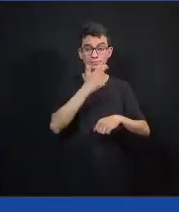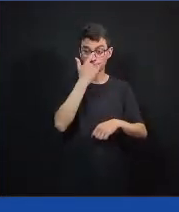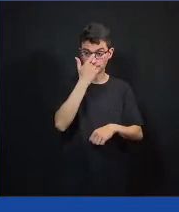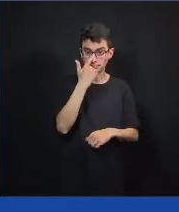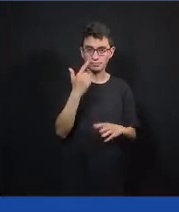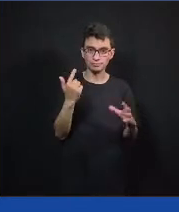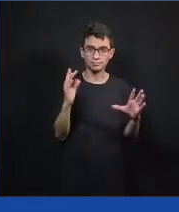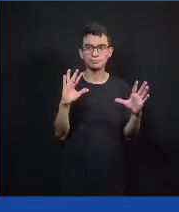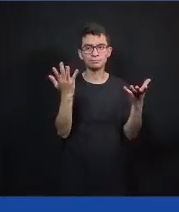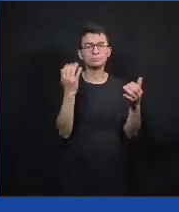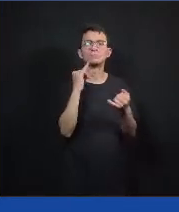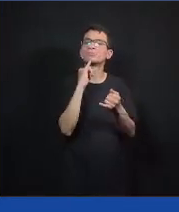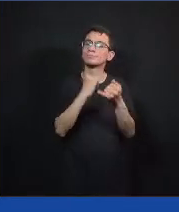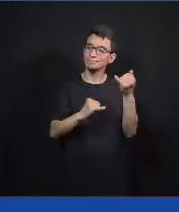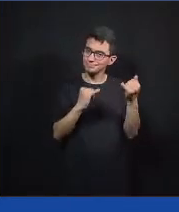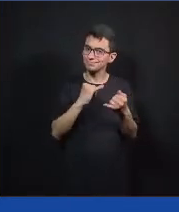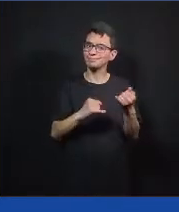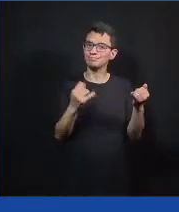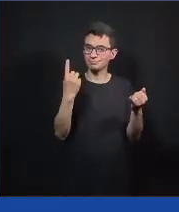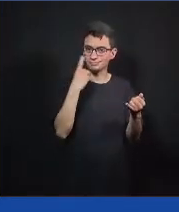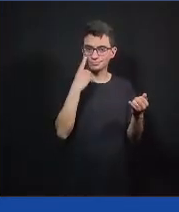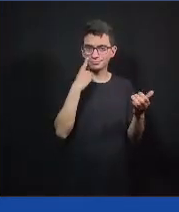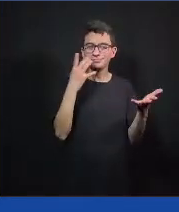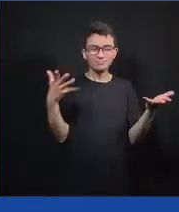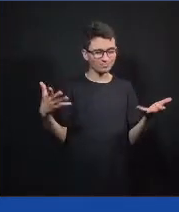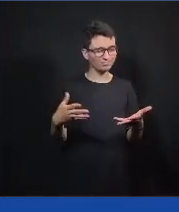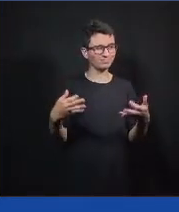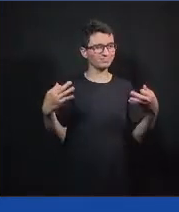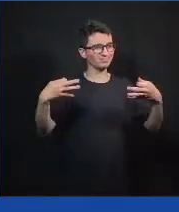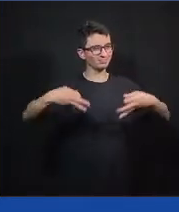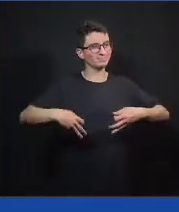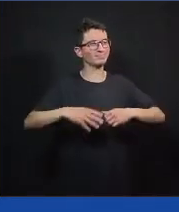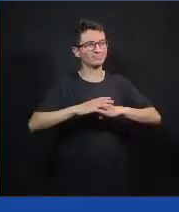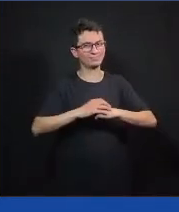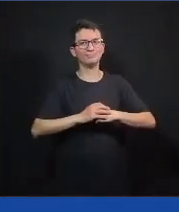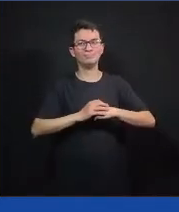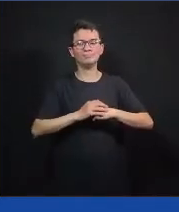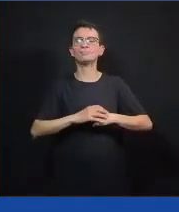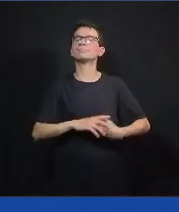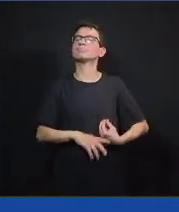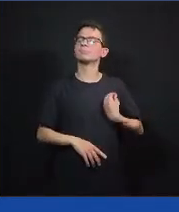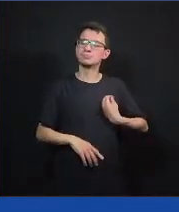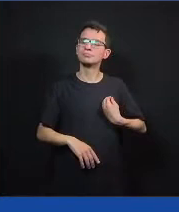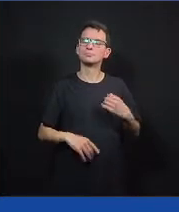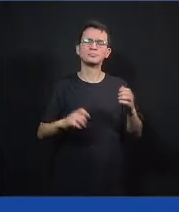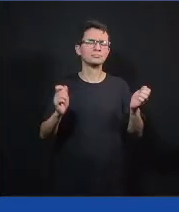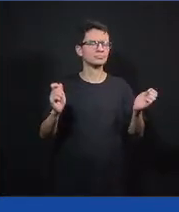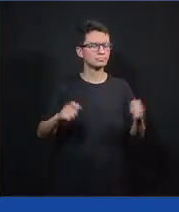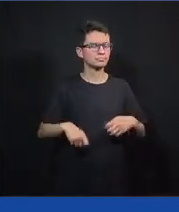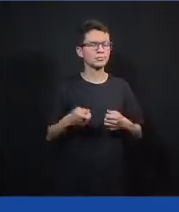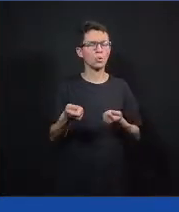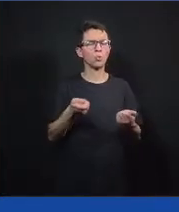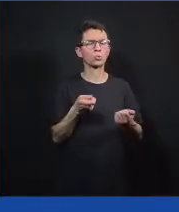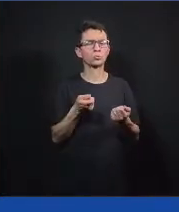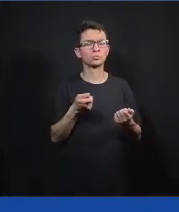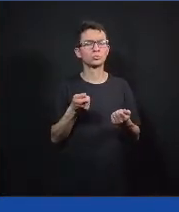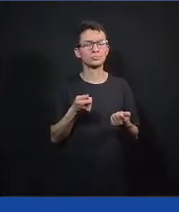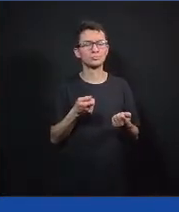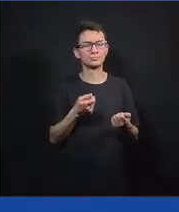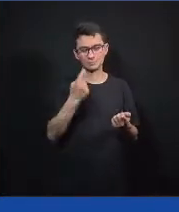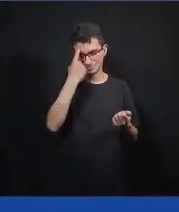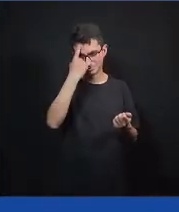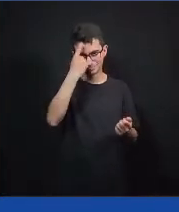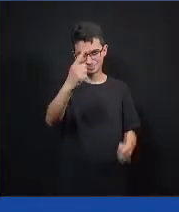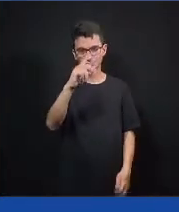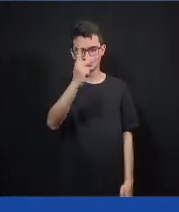caso muito parecido com o que aconteceu aqui, certo? Então, é preciso que haja essa possibilidade de controle horizontal, que a gente já chama